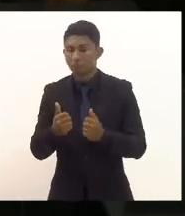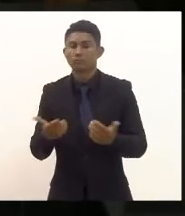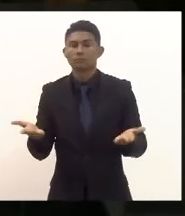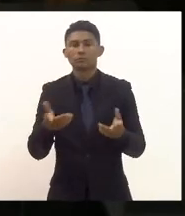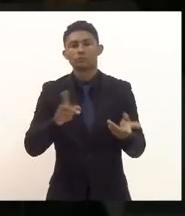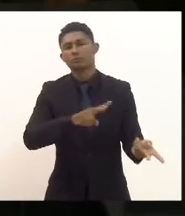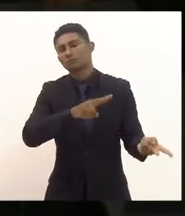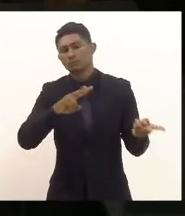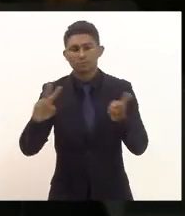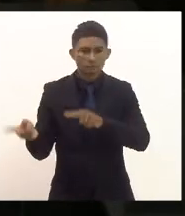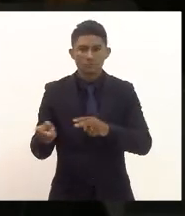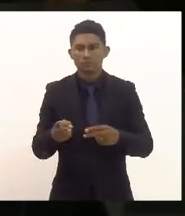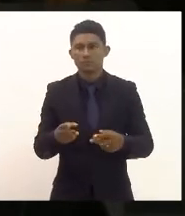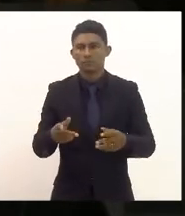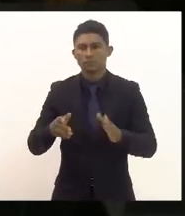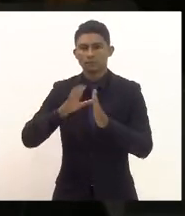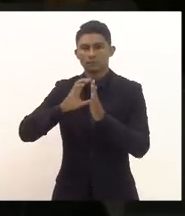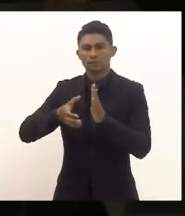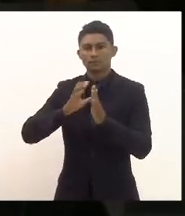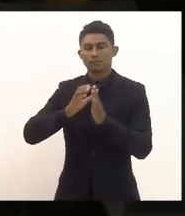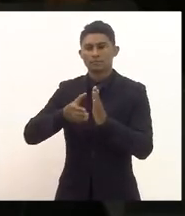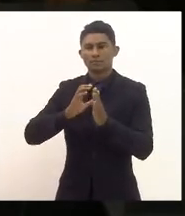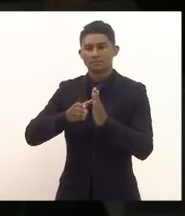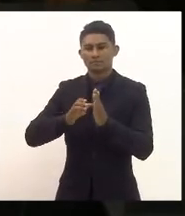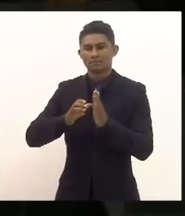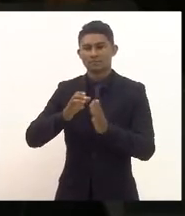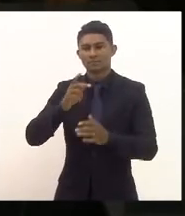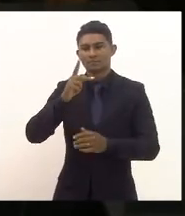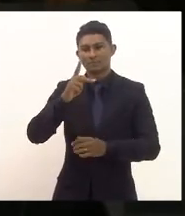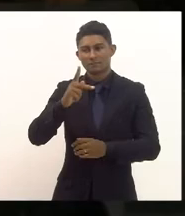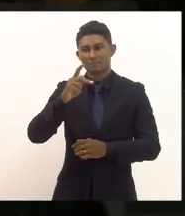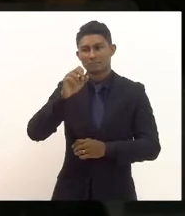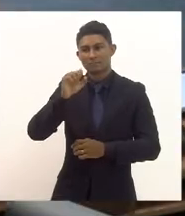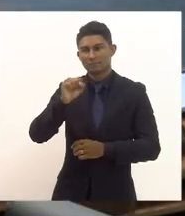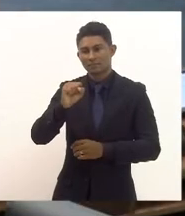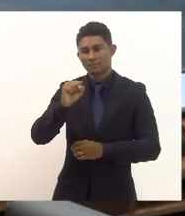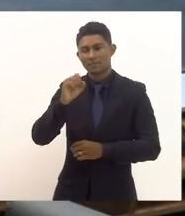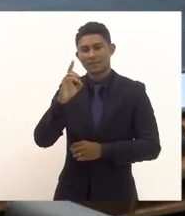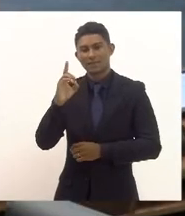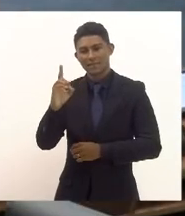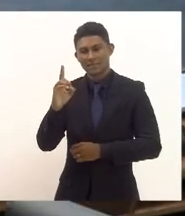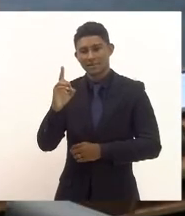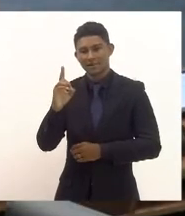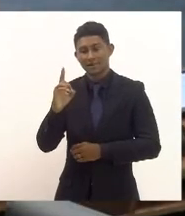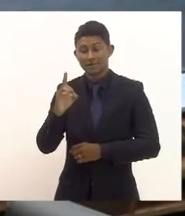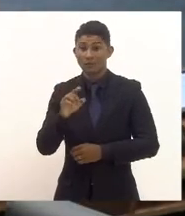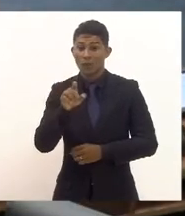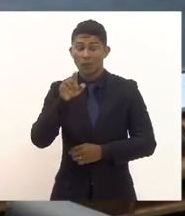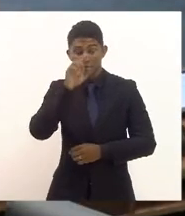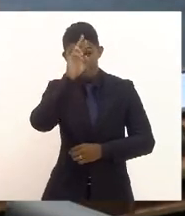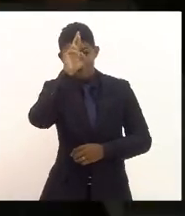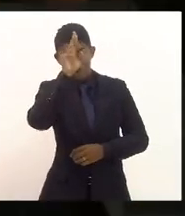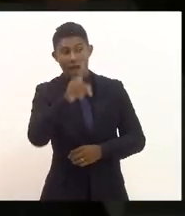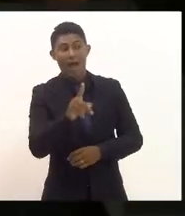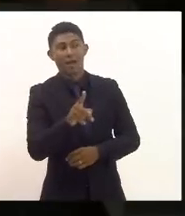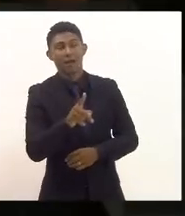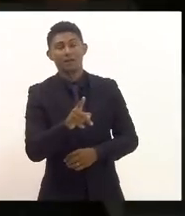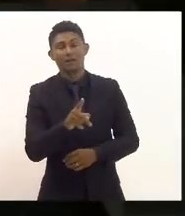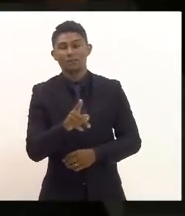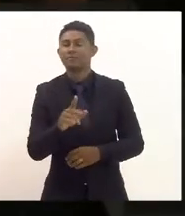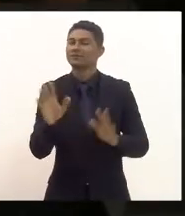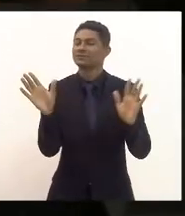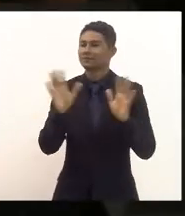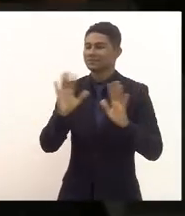encaminhar pela bancada do PSDB e PSD ditado ato falem não é ato falho não